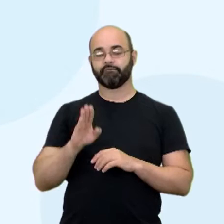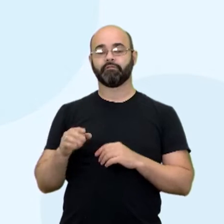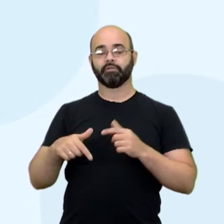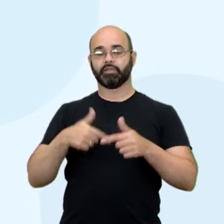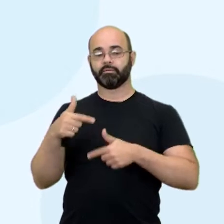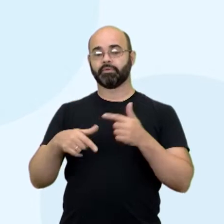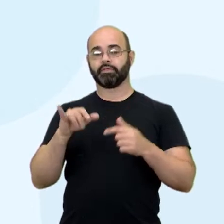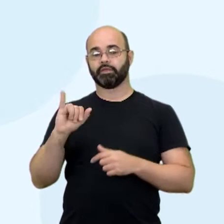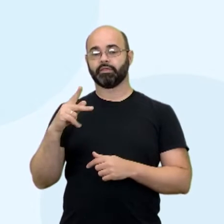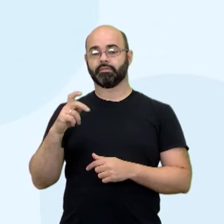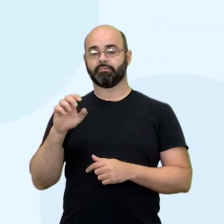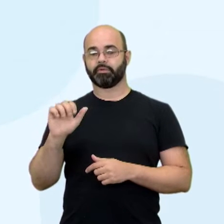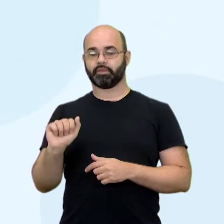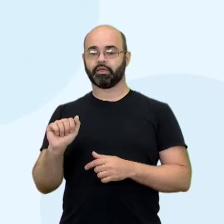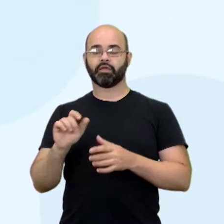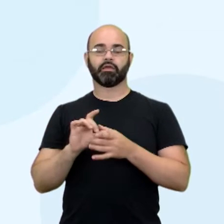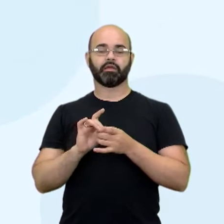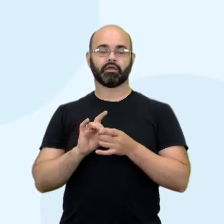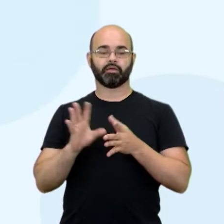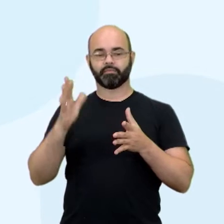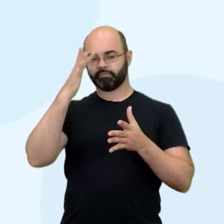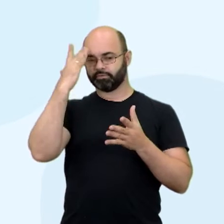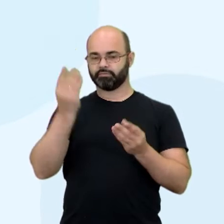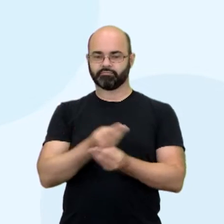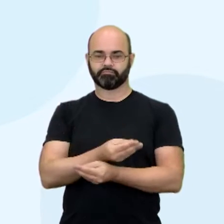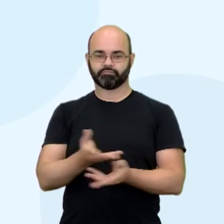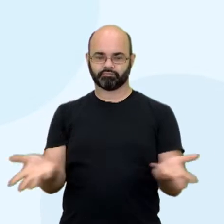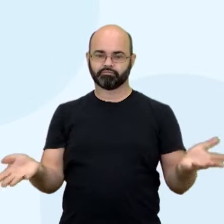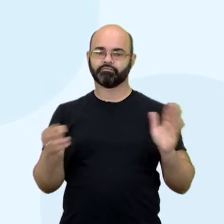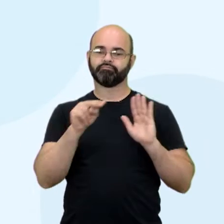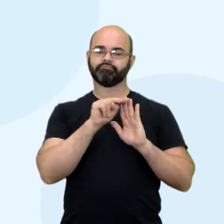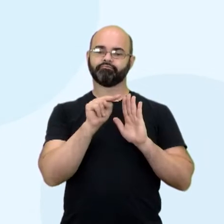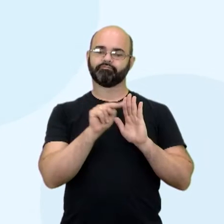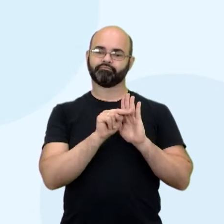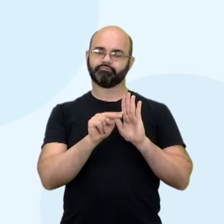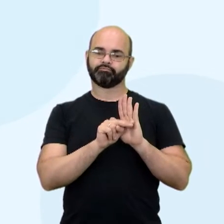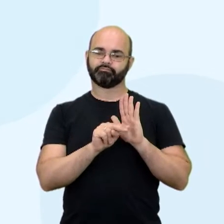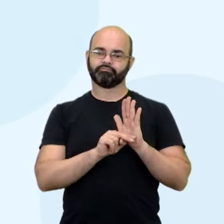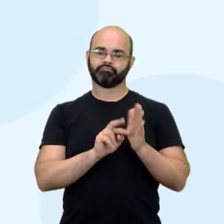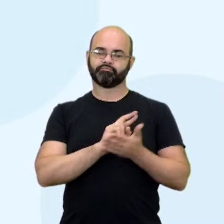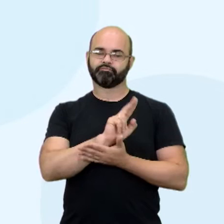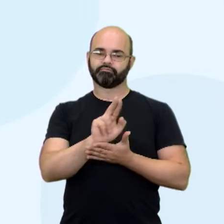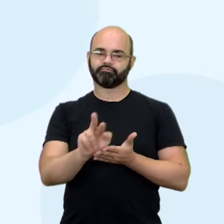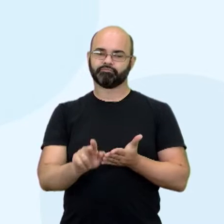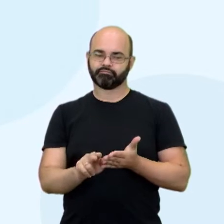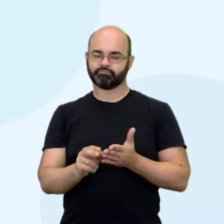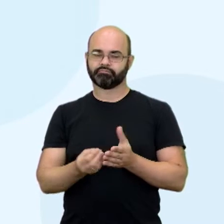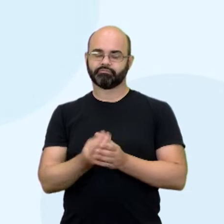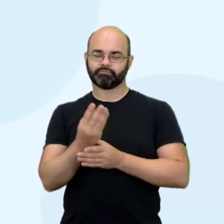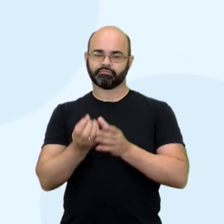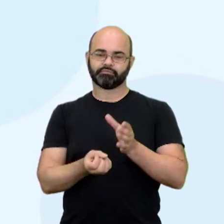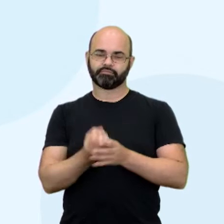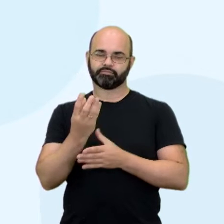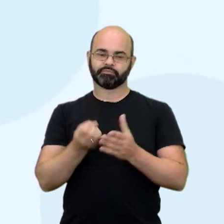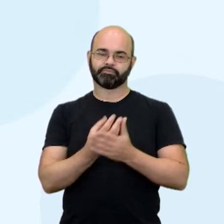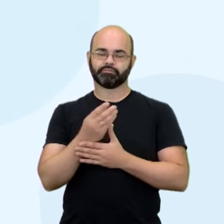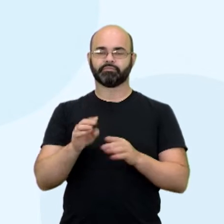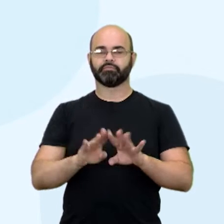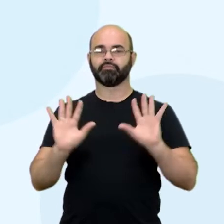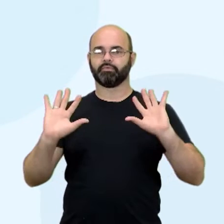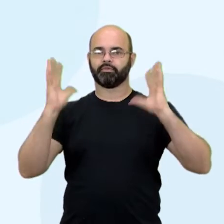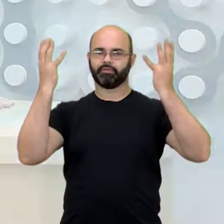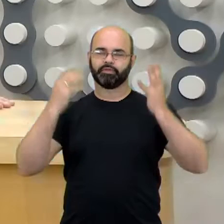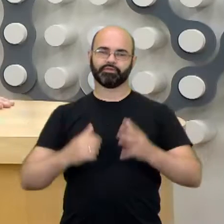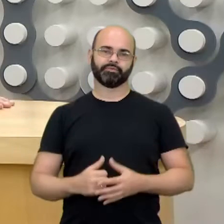para a sociedade por meio de inúmeras e regulares publicações eletrônicas, impressas e